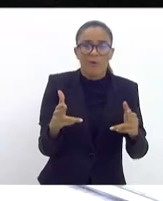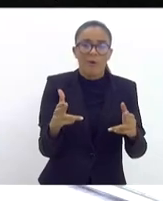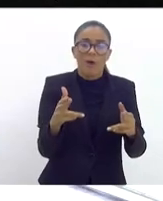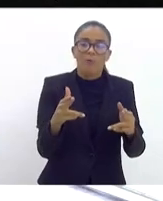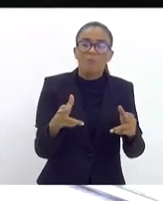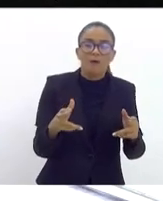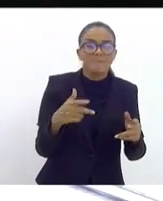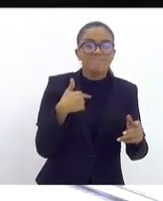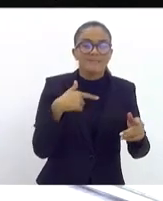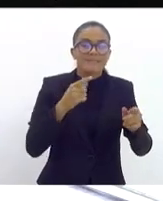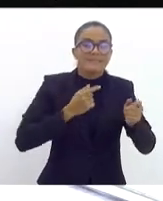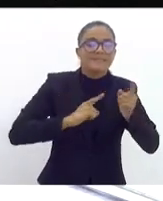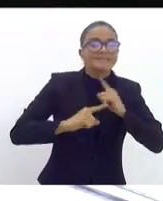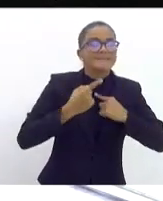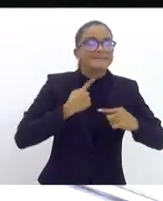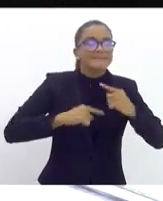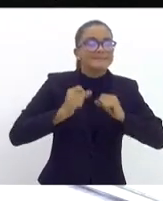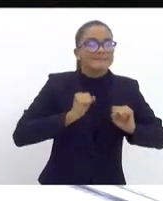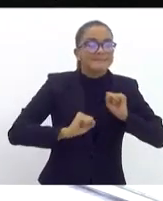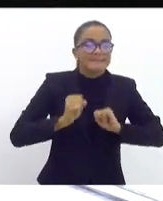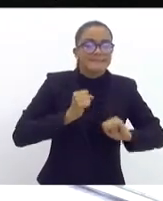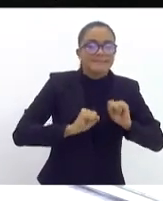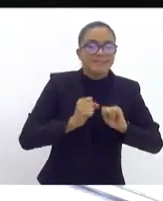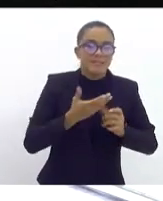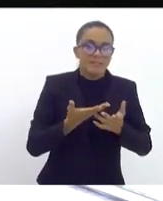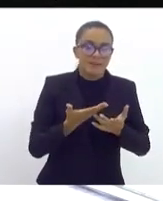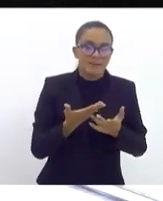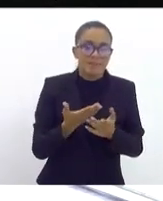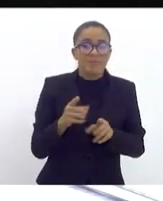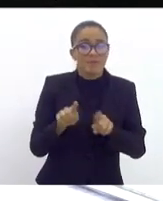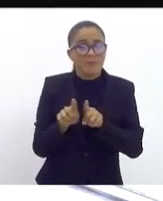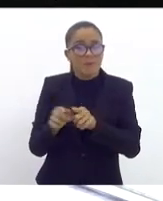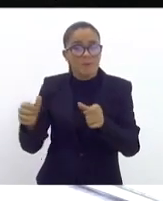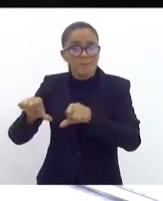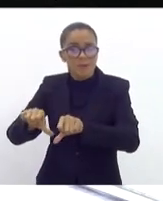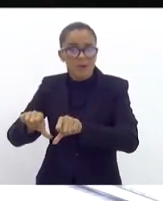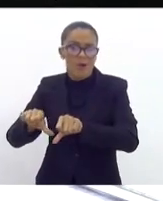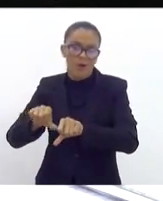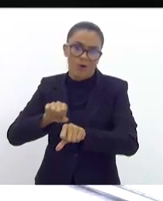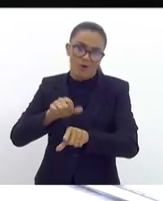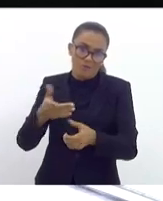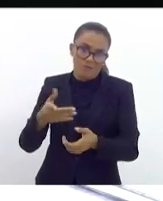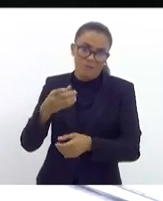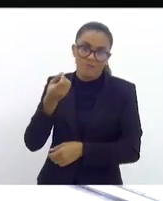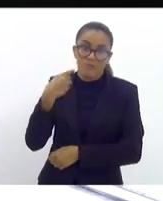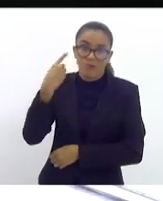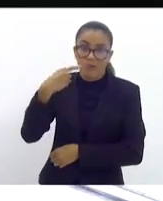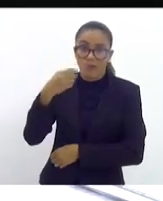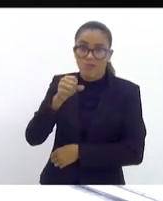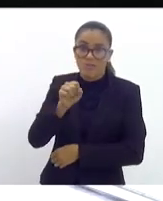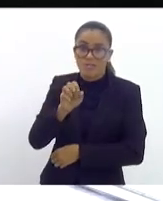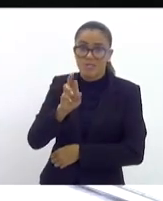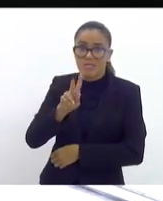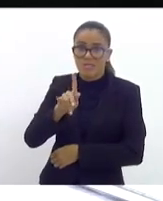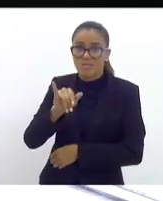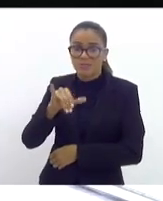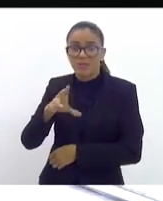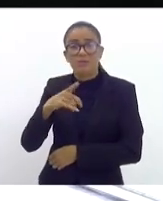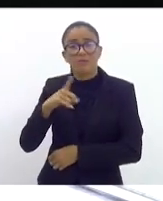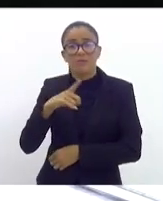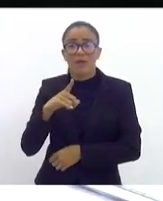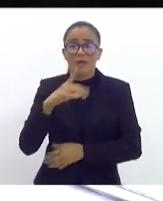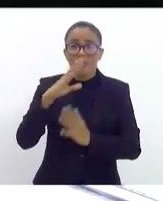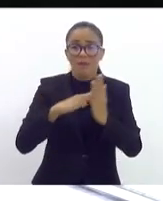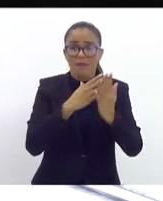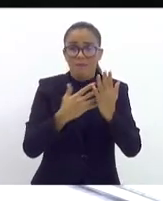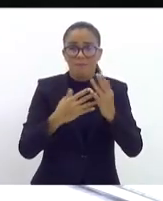expectativa e pior ainda Doutor eu vejo ter projeto de plano de cargo